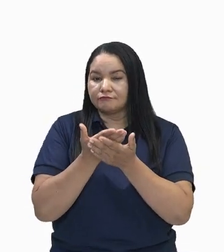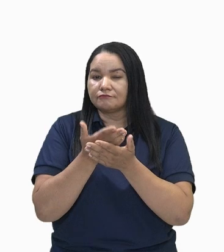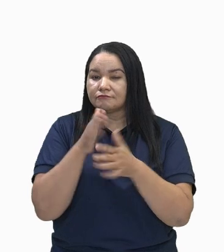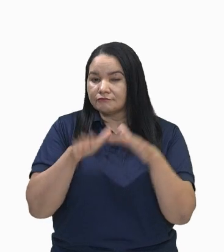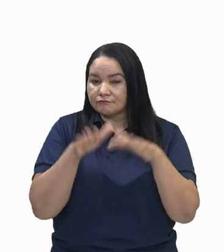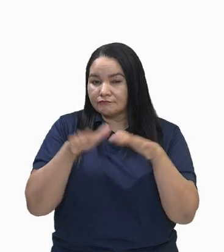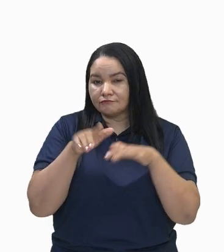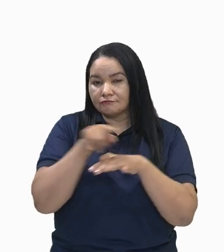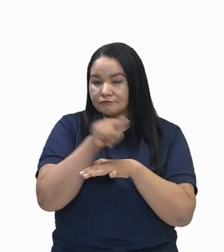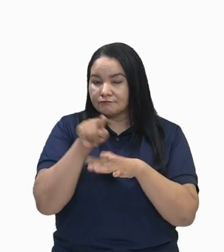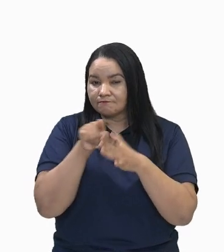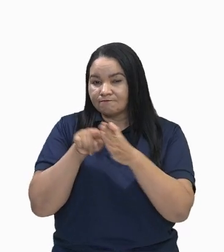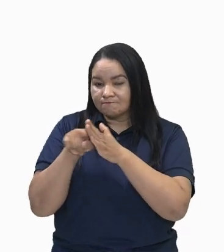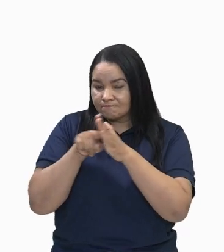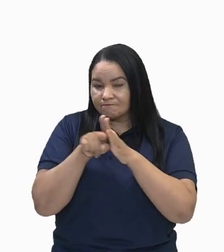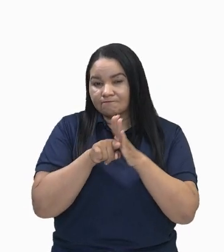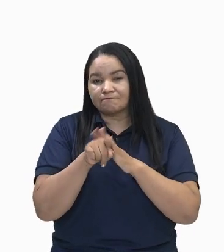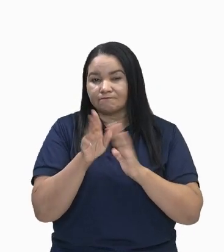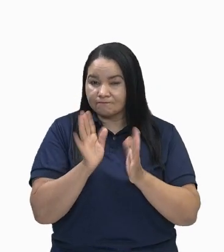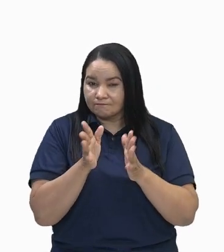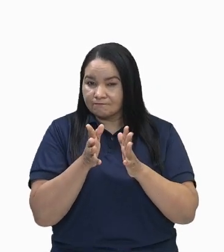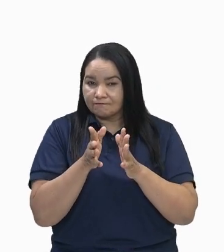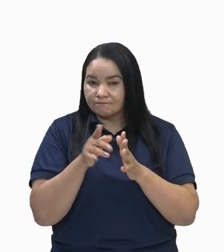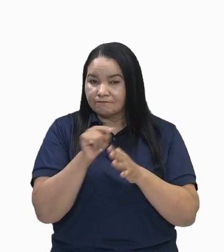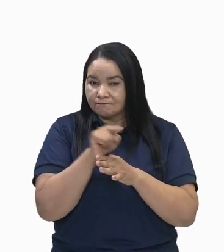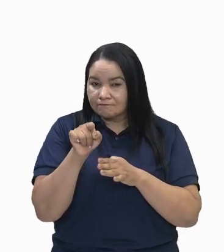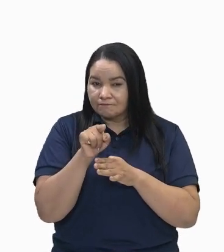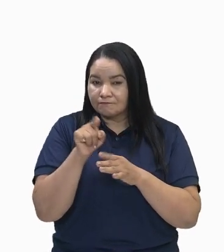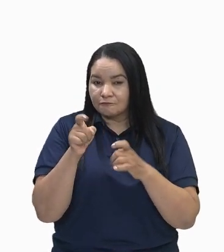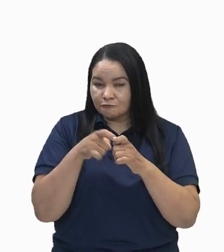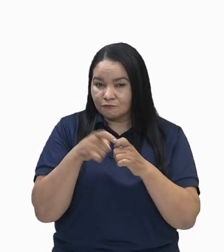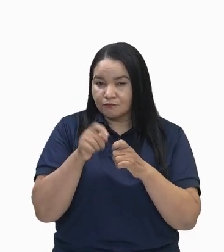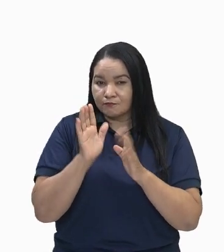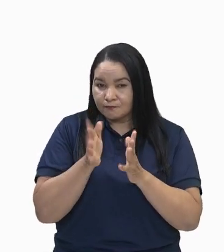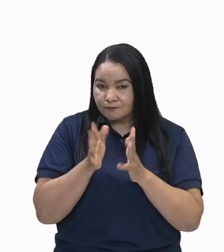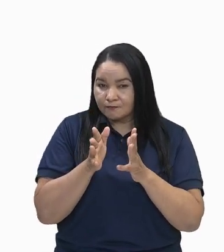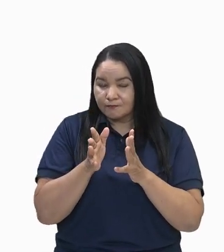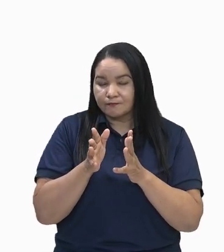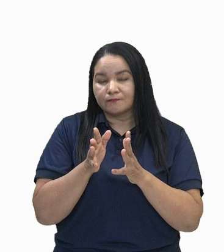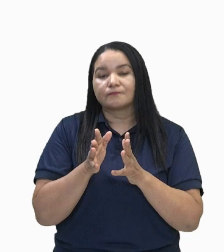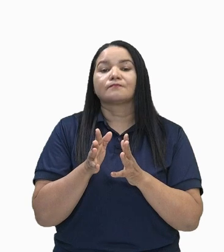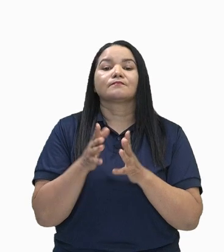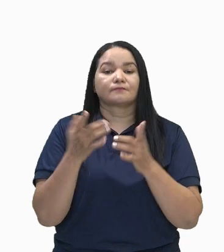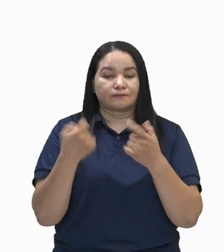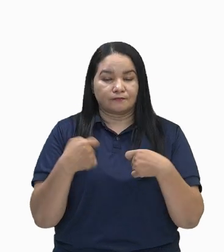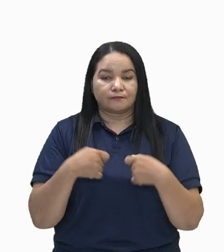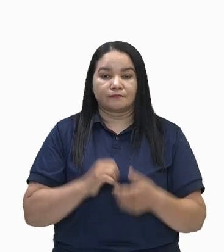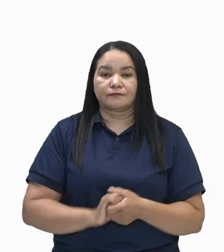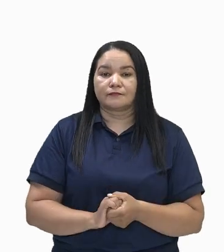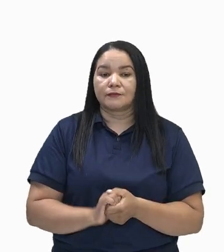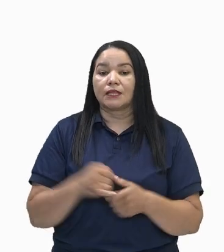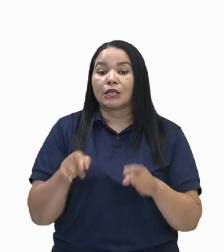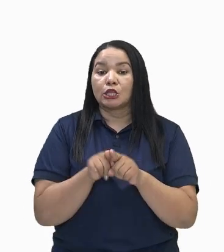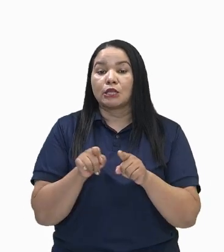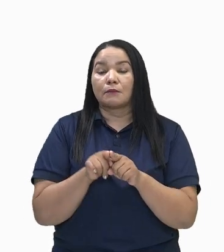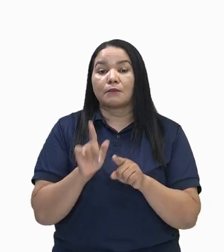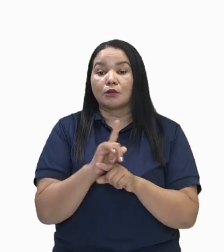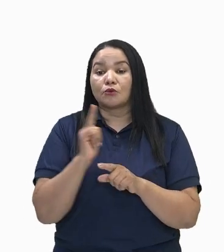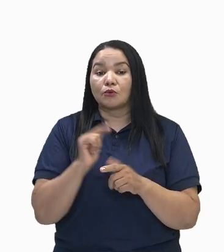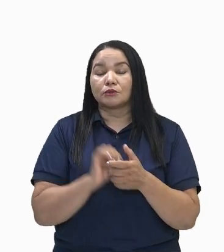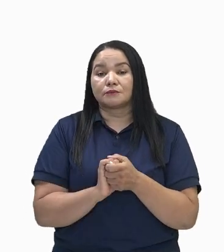a vida já fez esse teste? E a dificuldade da logística